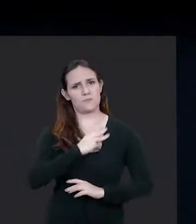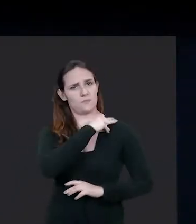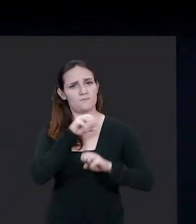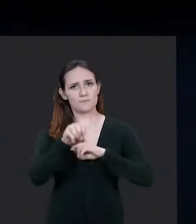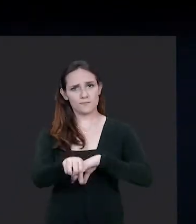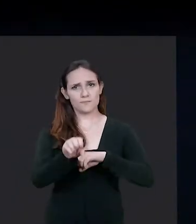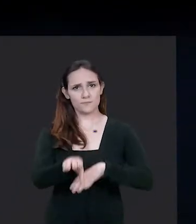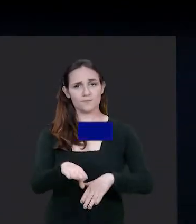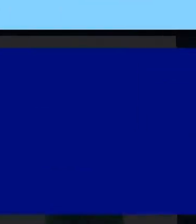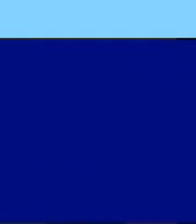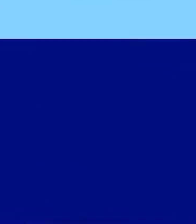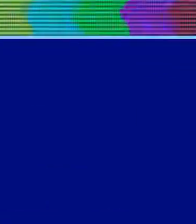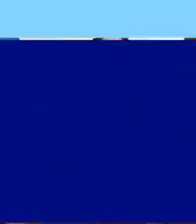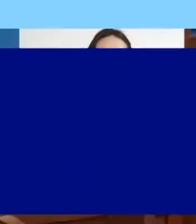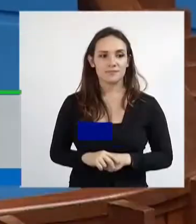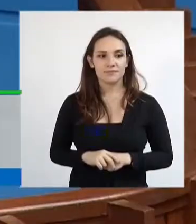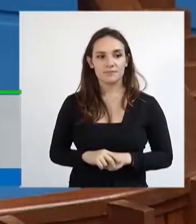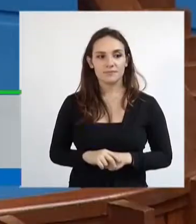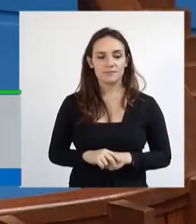do ministro da Educação.